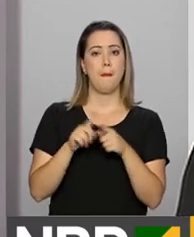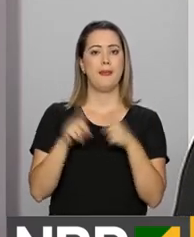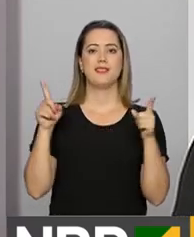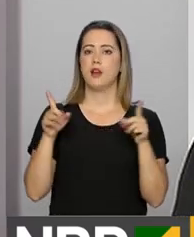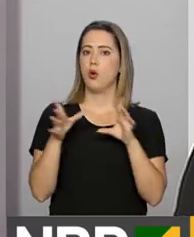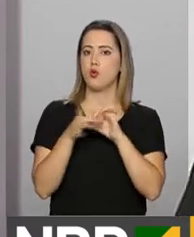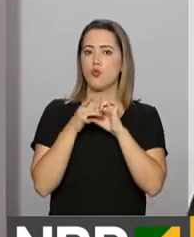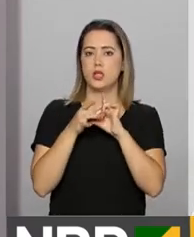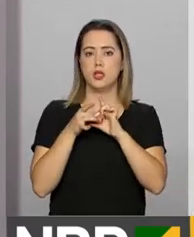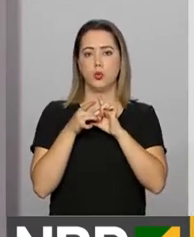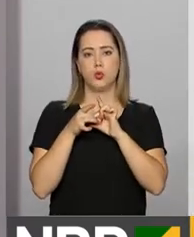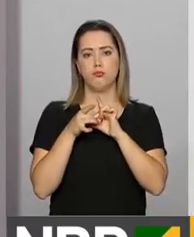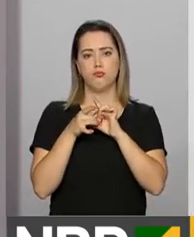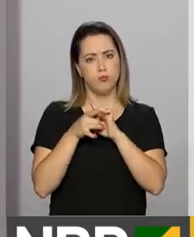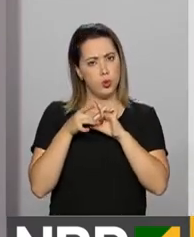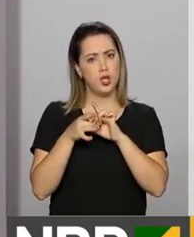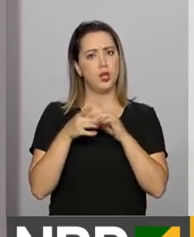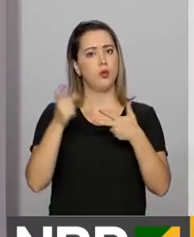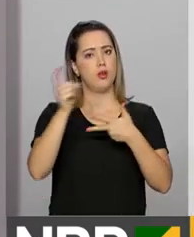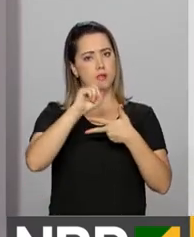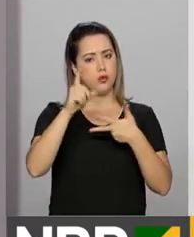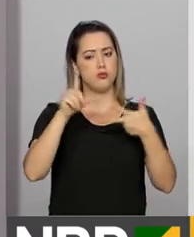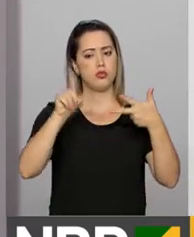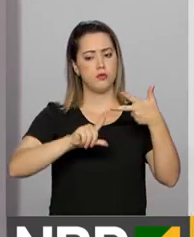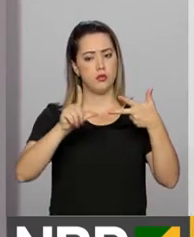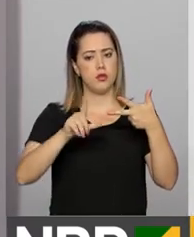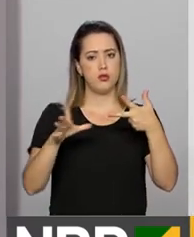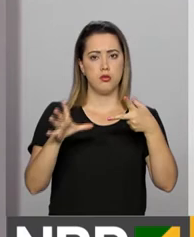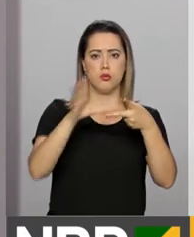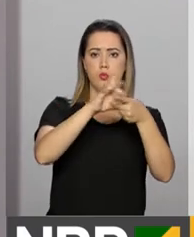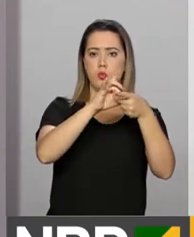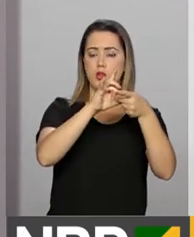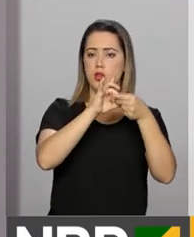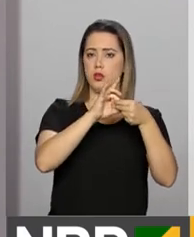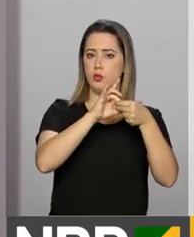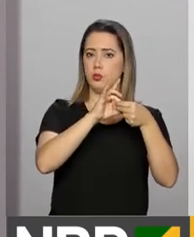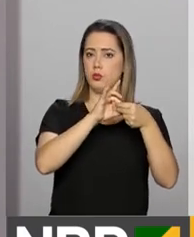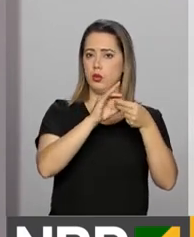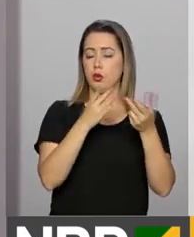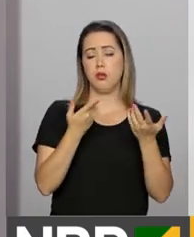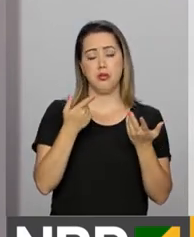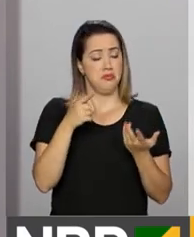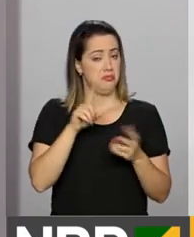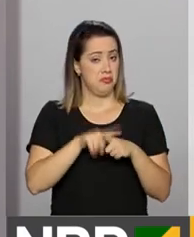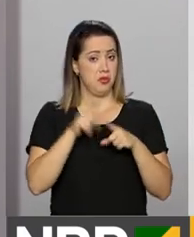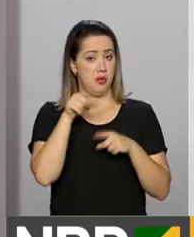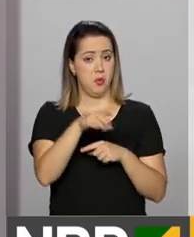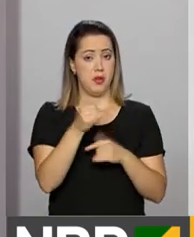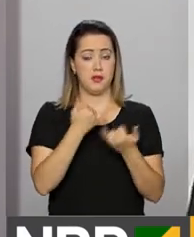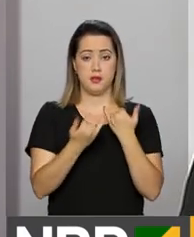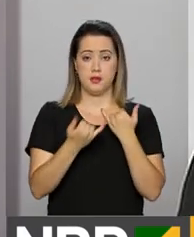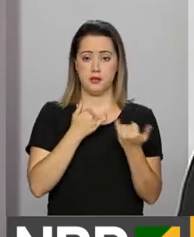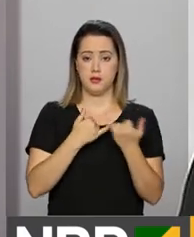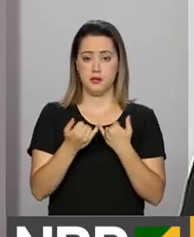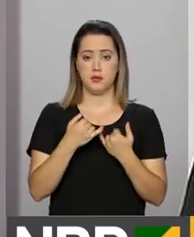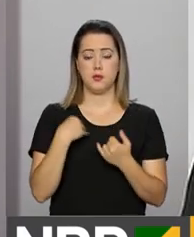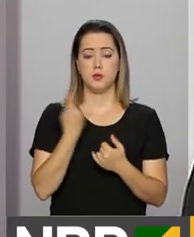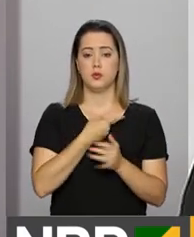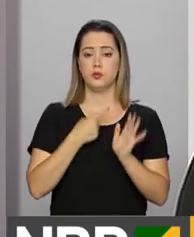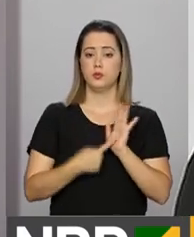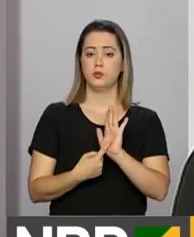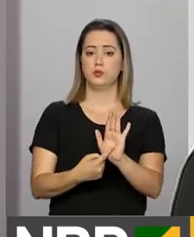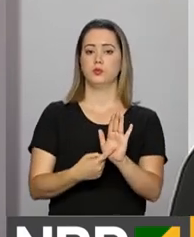e nós temos trabalhado juntos o executivo eo legislativo então não é improvável que esse exemplo que nós estamos dando